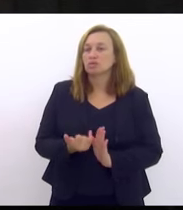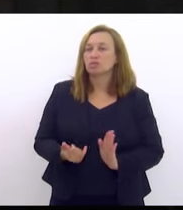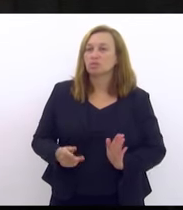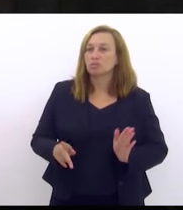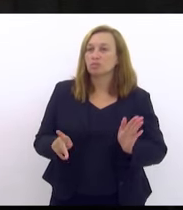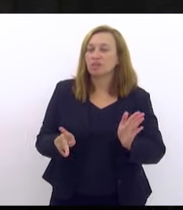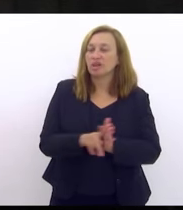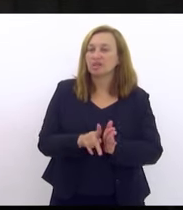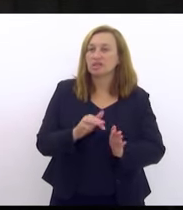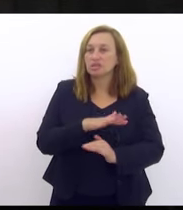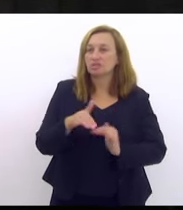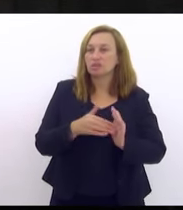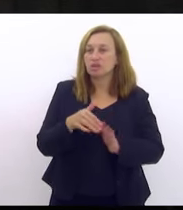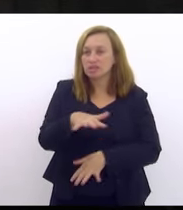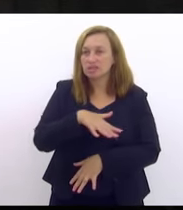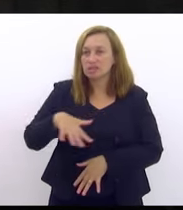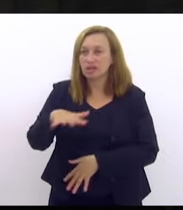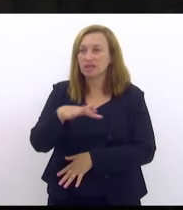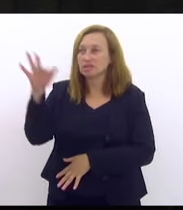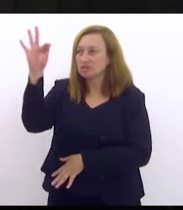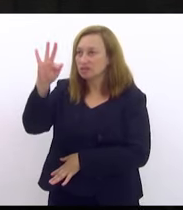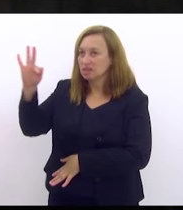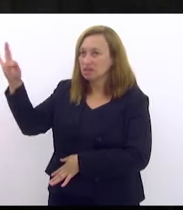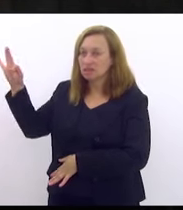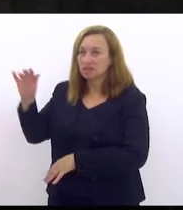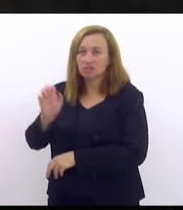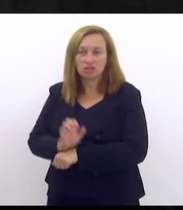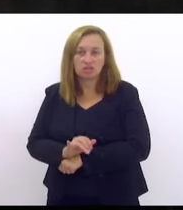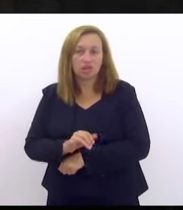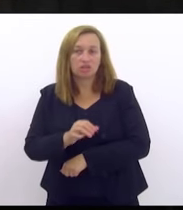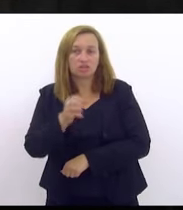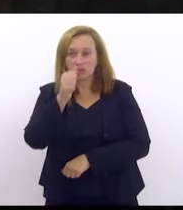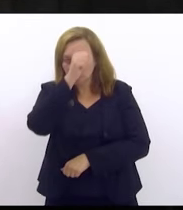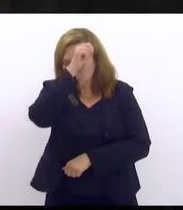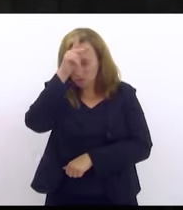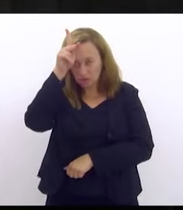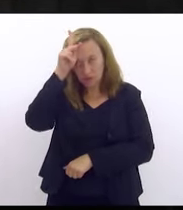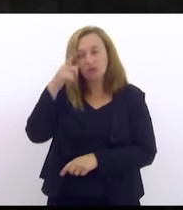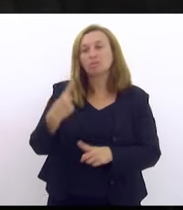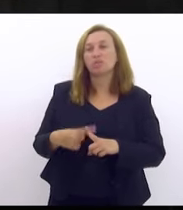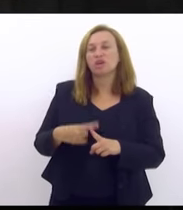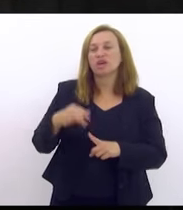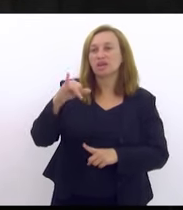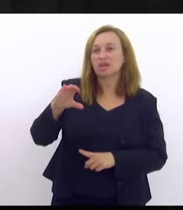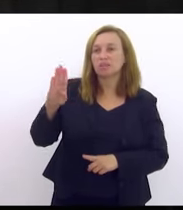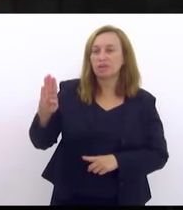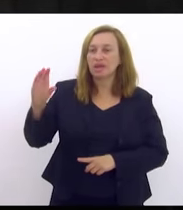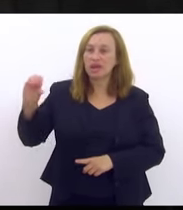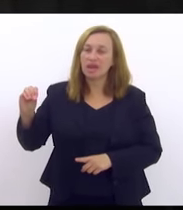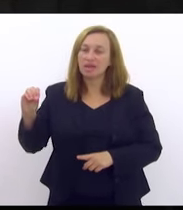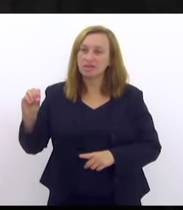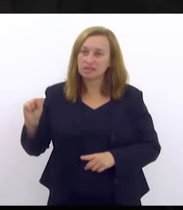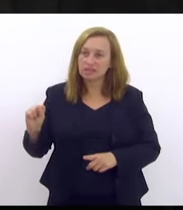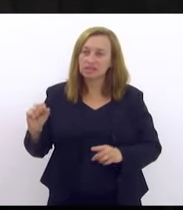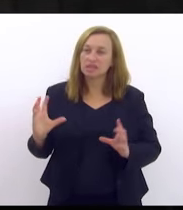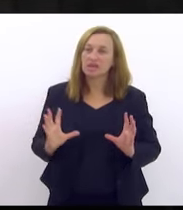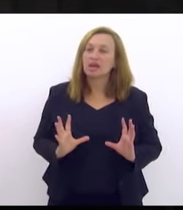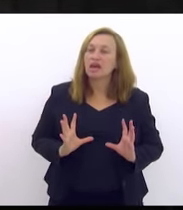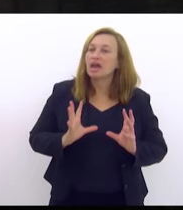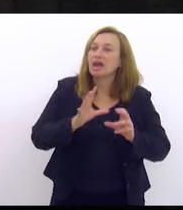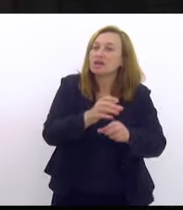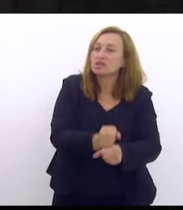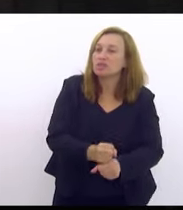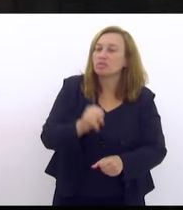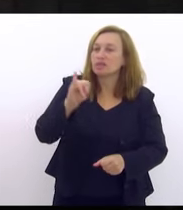unidades federativas, estados e municípios, porque o IBS é a soma do ICMS com